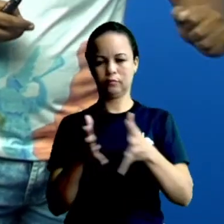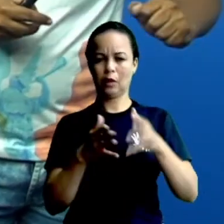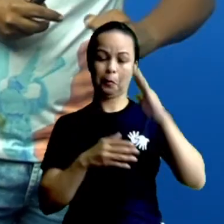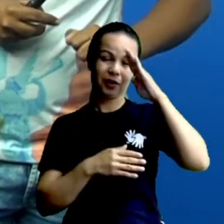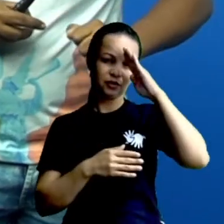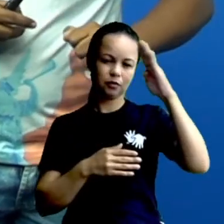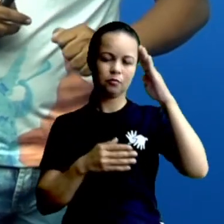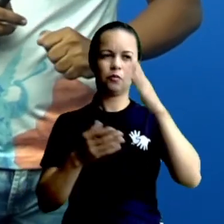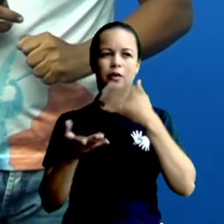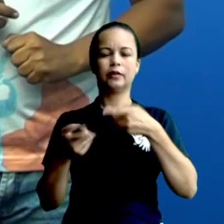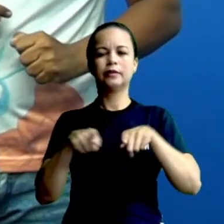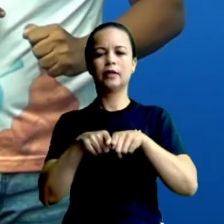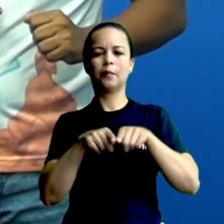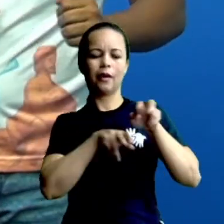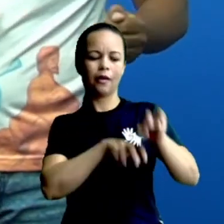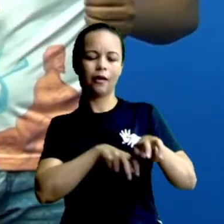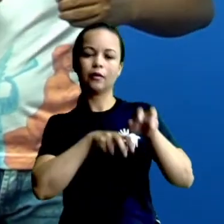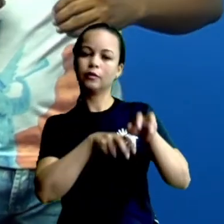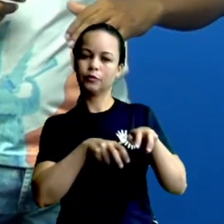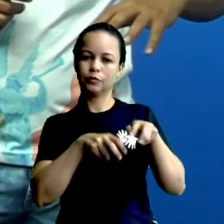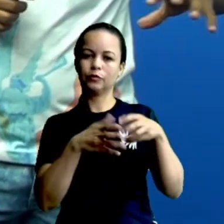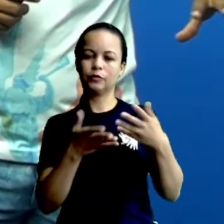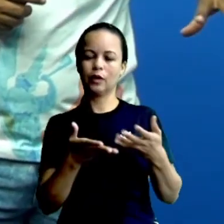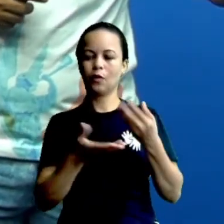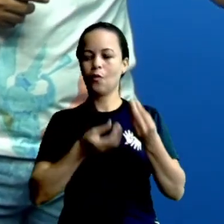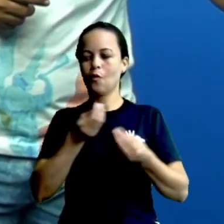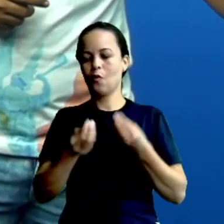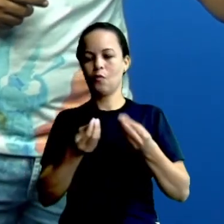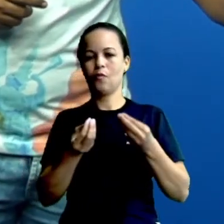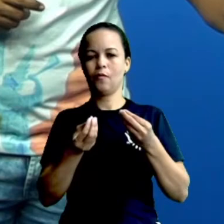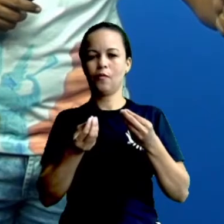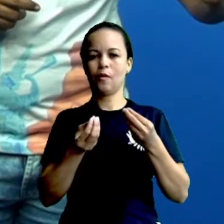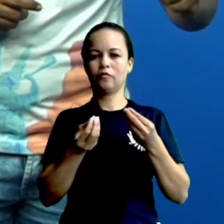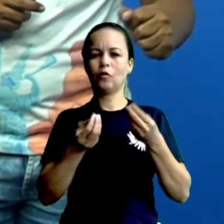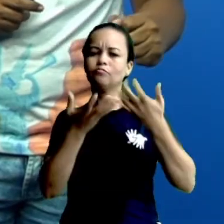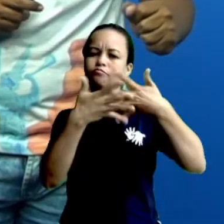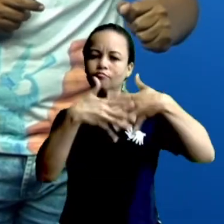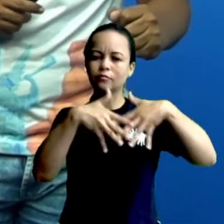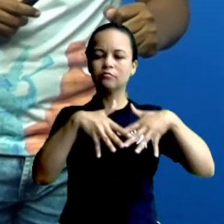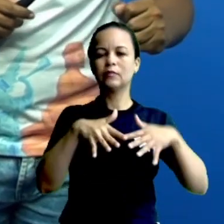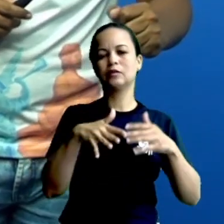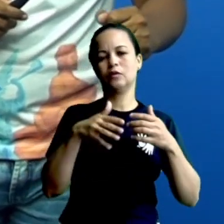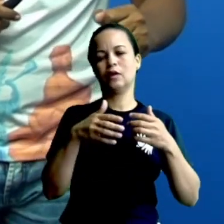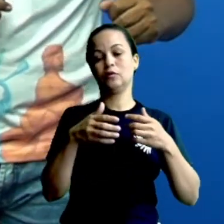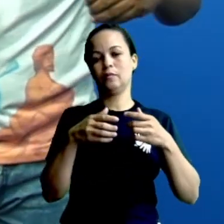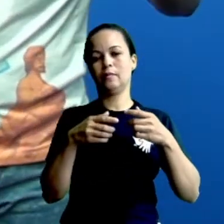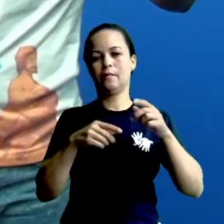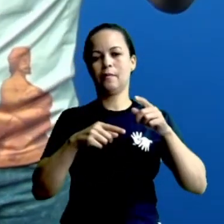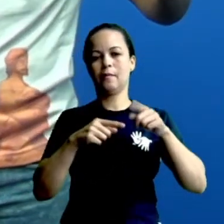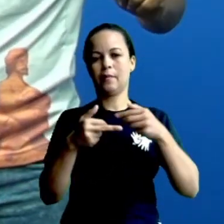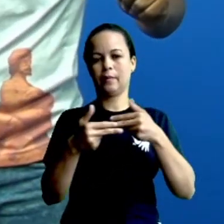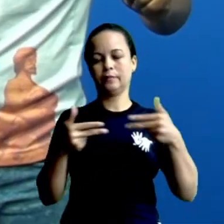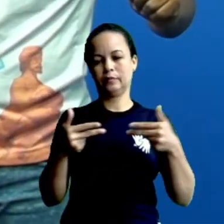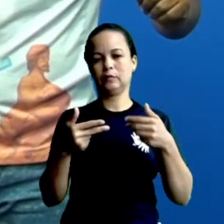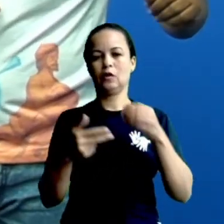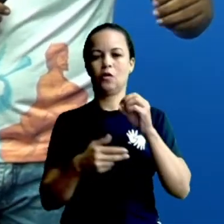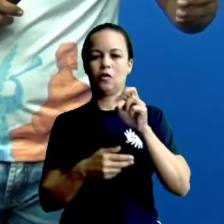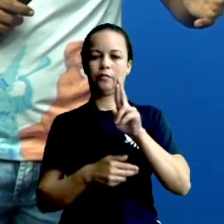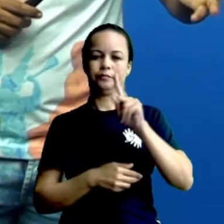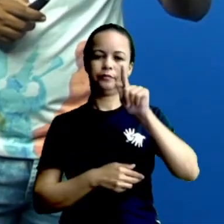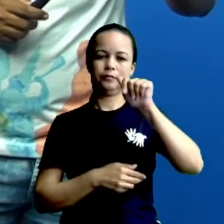como na agricultura, como uma fonte natural de produção de matéria orgânica, né? De adubação